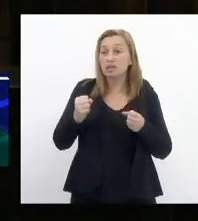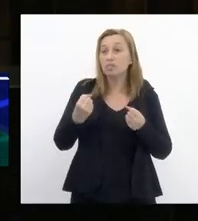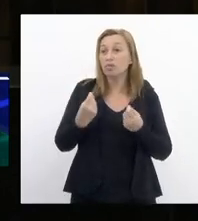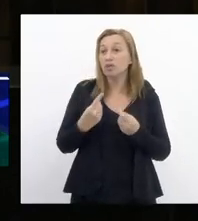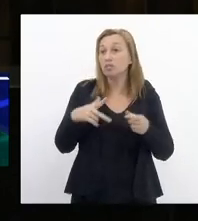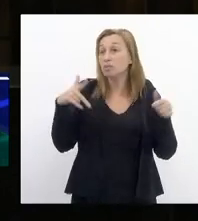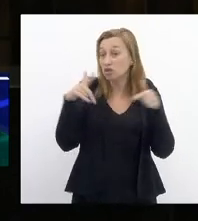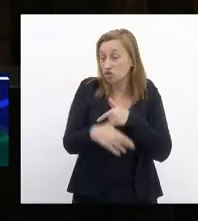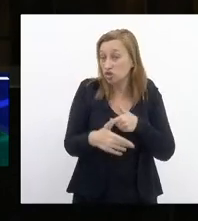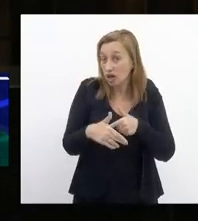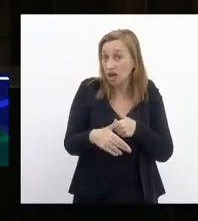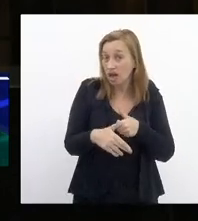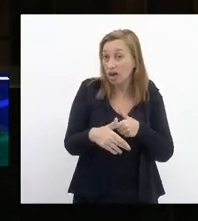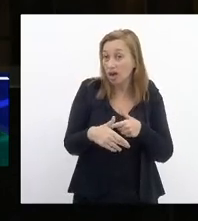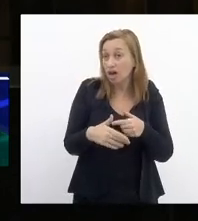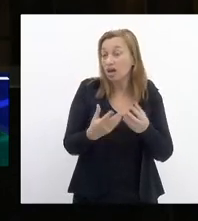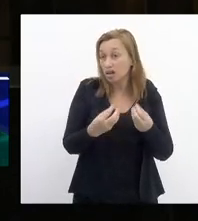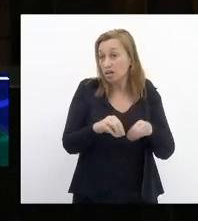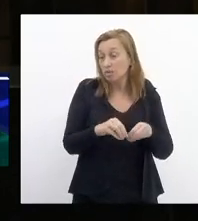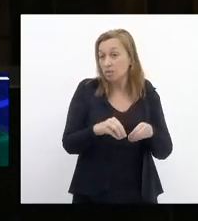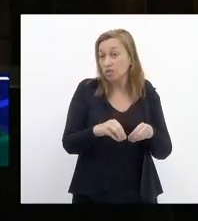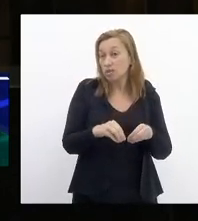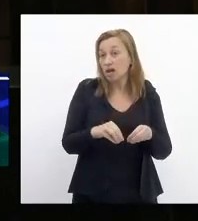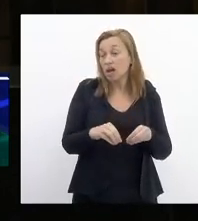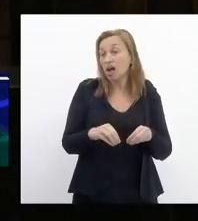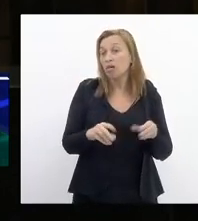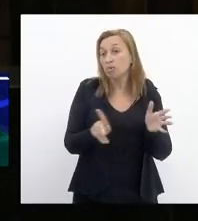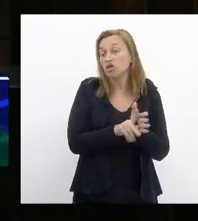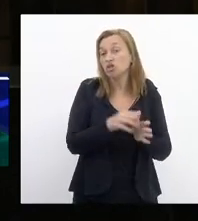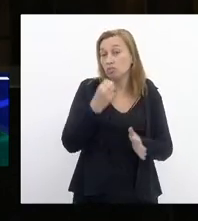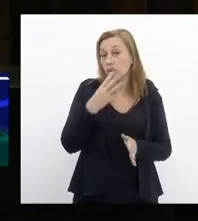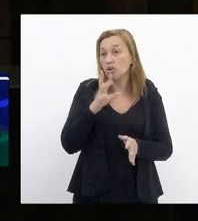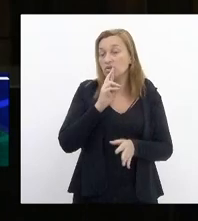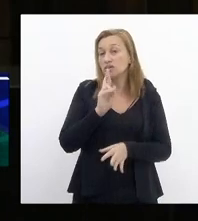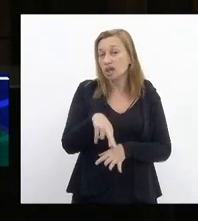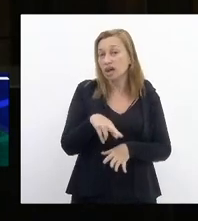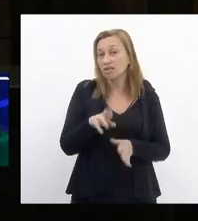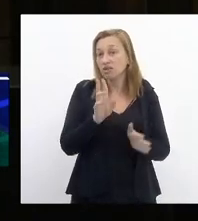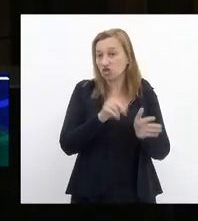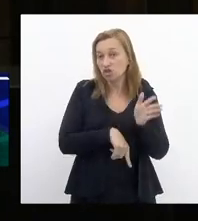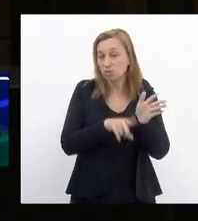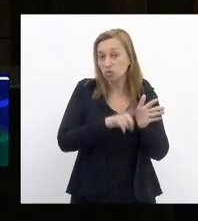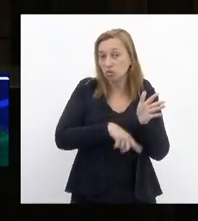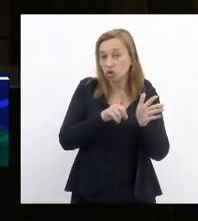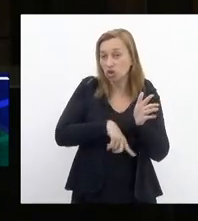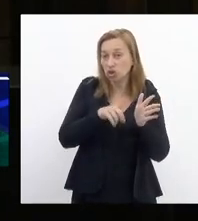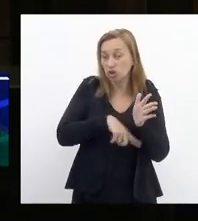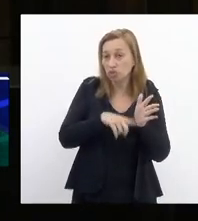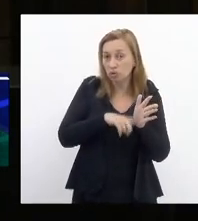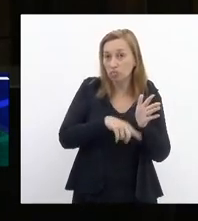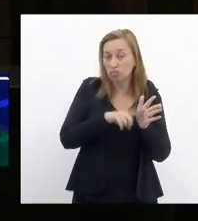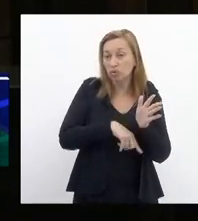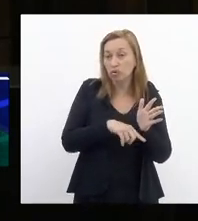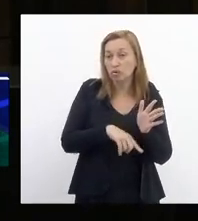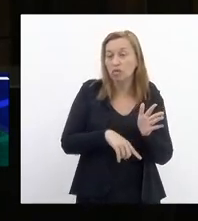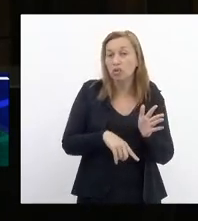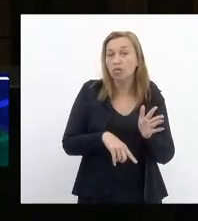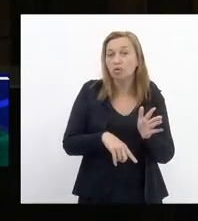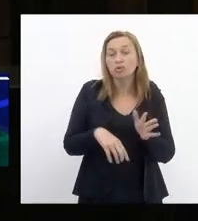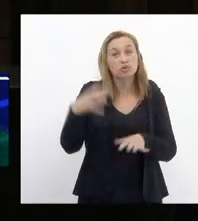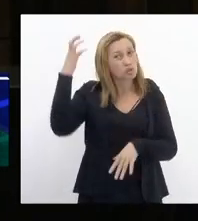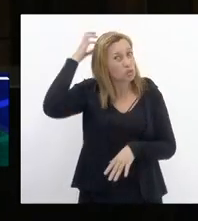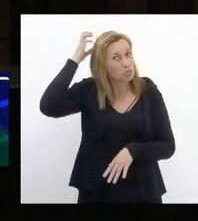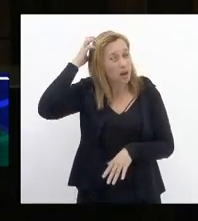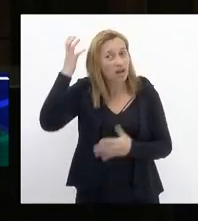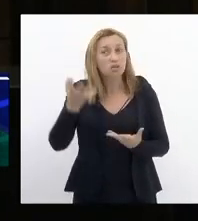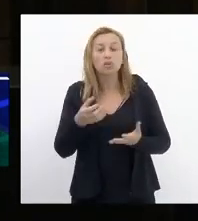alguma forma e prejudicar um projeto que vem tendo bons resultados, vem reduzindo a reincidência desses condenados. Então, eu